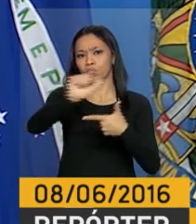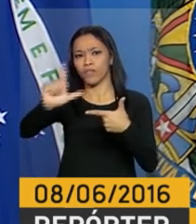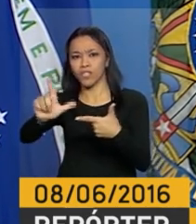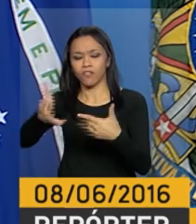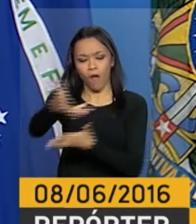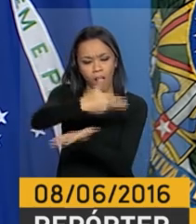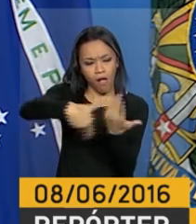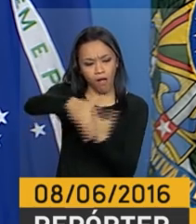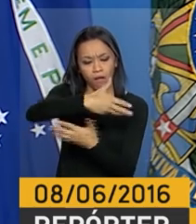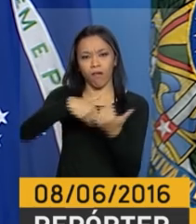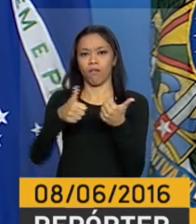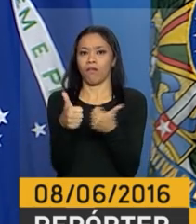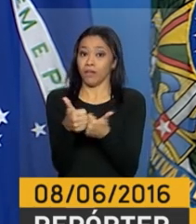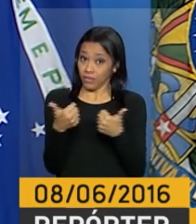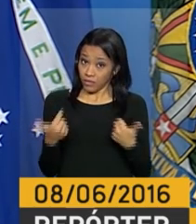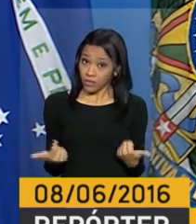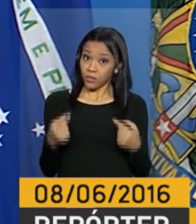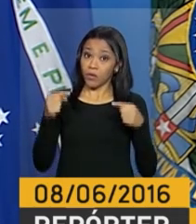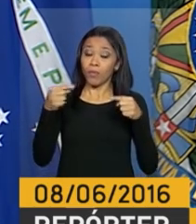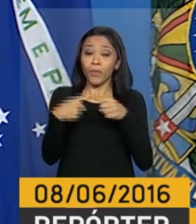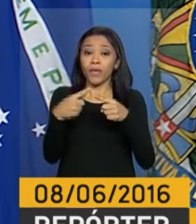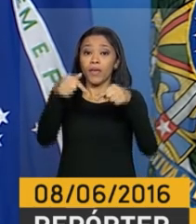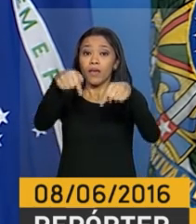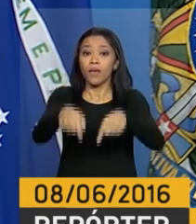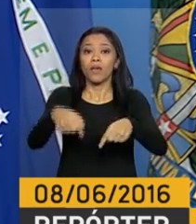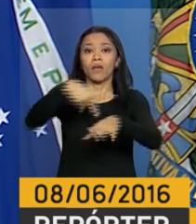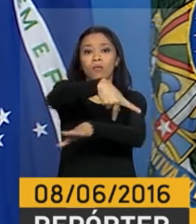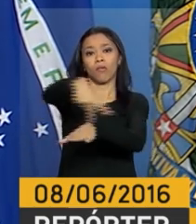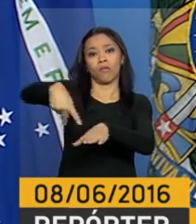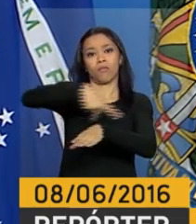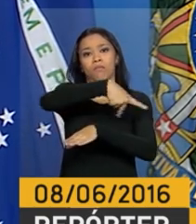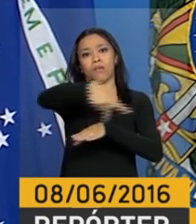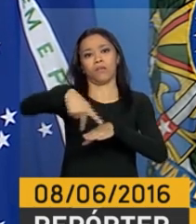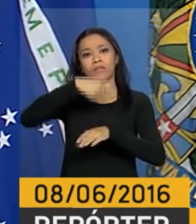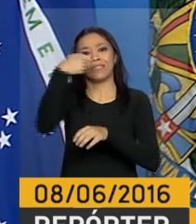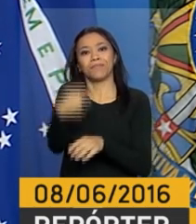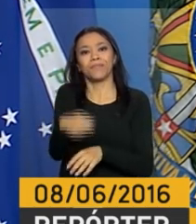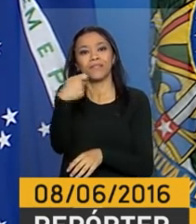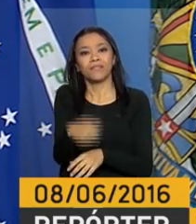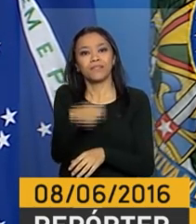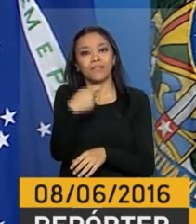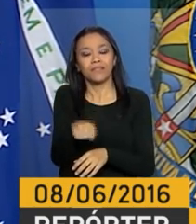a nossa conduta porque este é um país que precisa ser